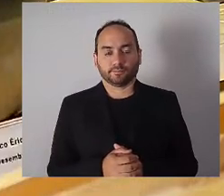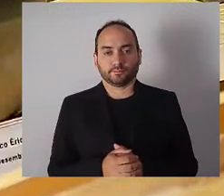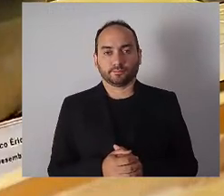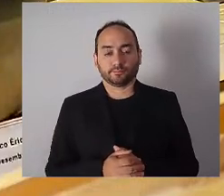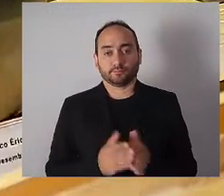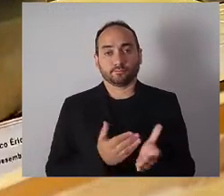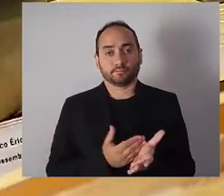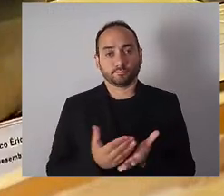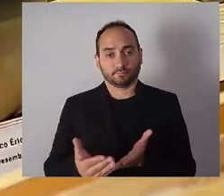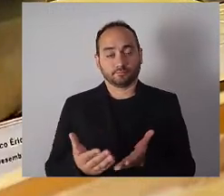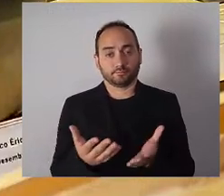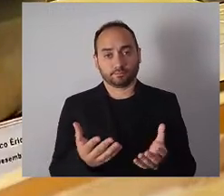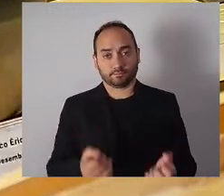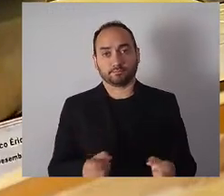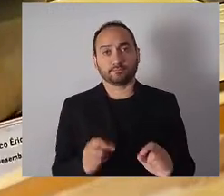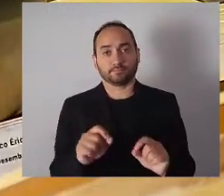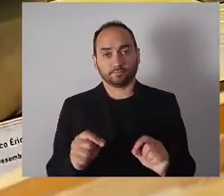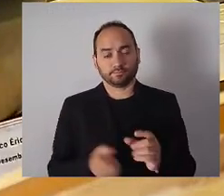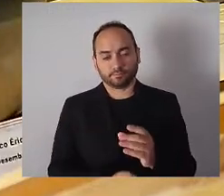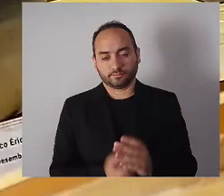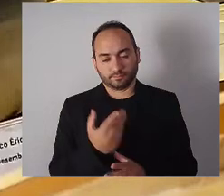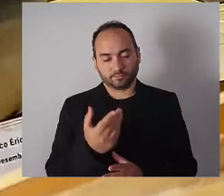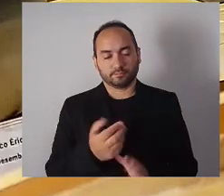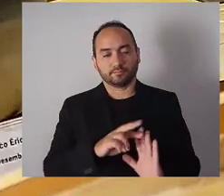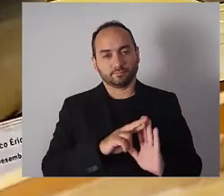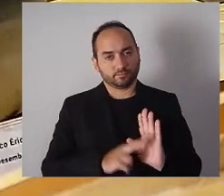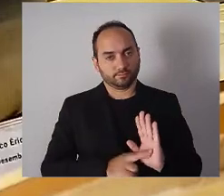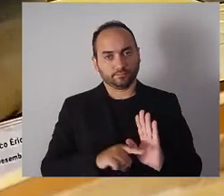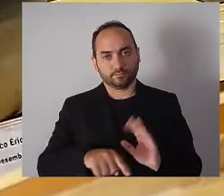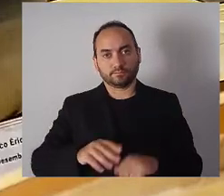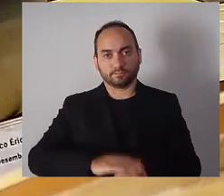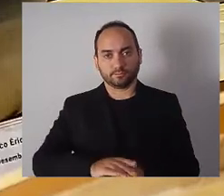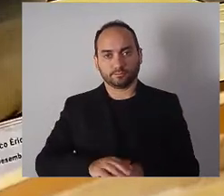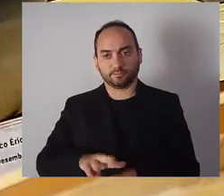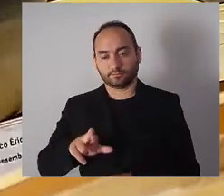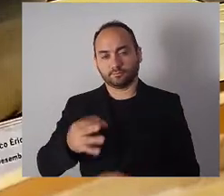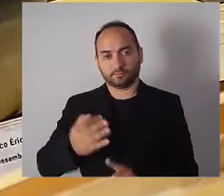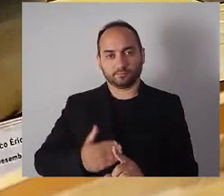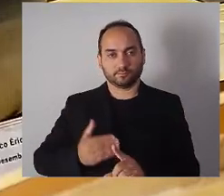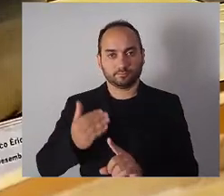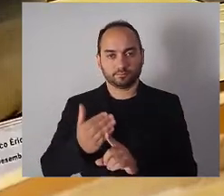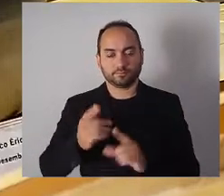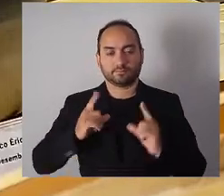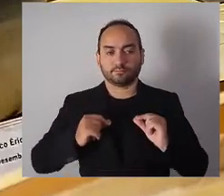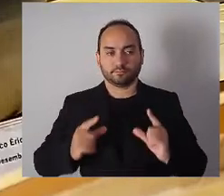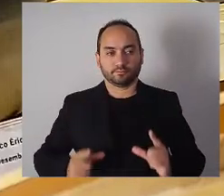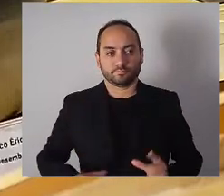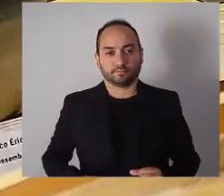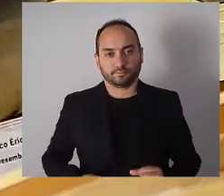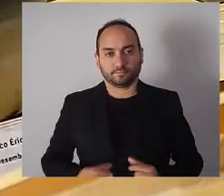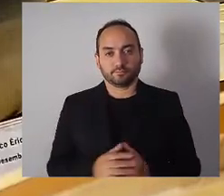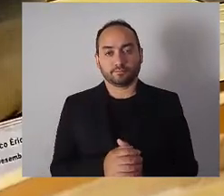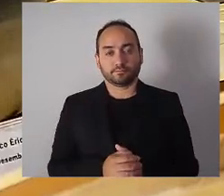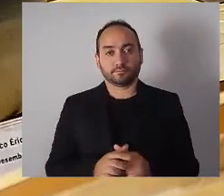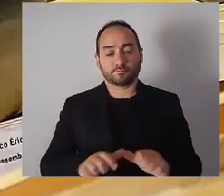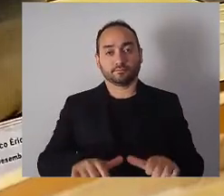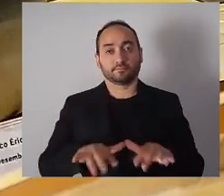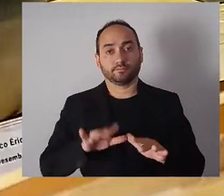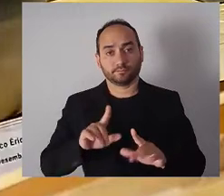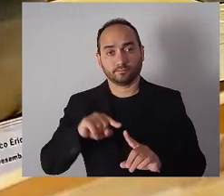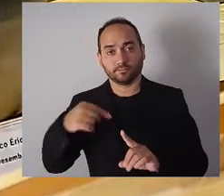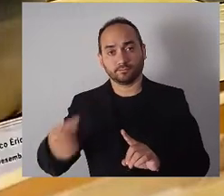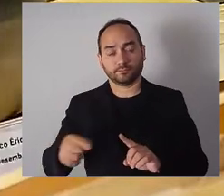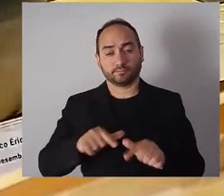Inicialmente, eu adoto o bem elaborado relatório proposto pelo desembargador Francisco Gleidson Pontes. Na sessão plenária do dia 5